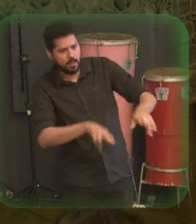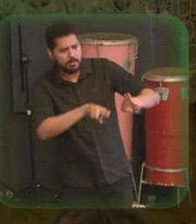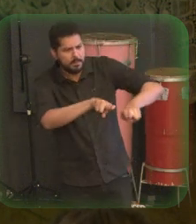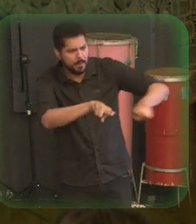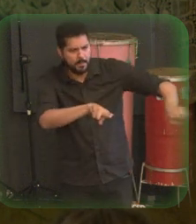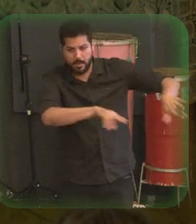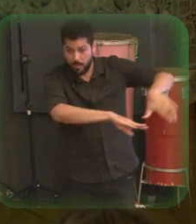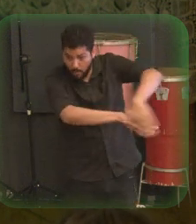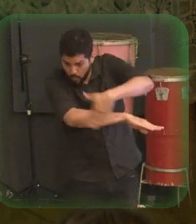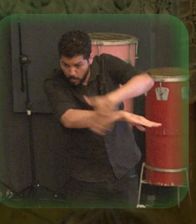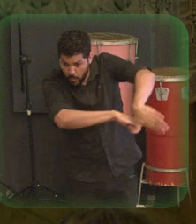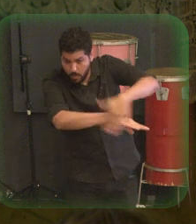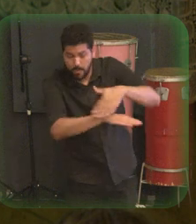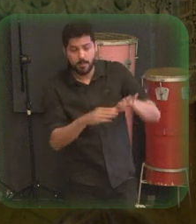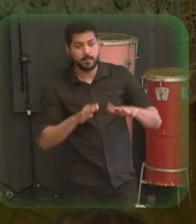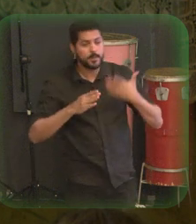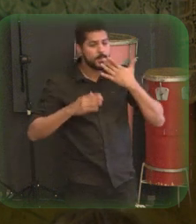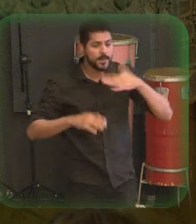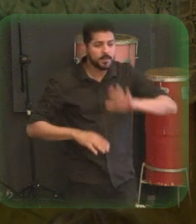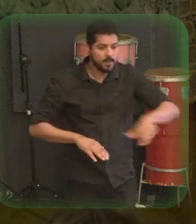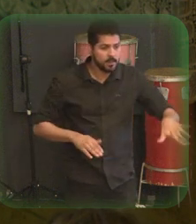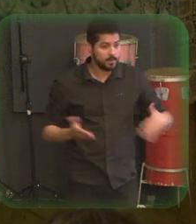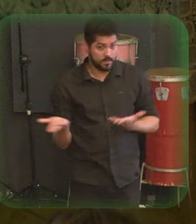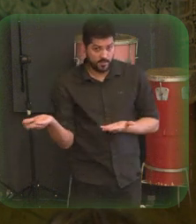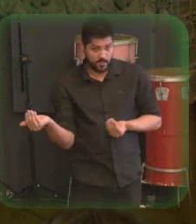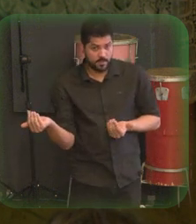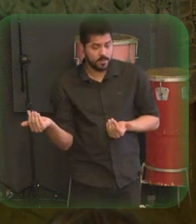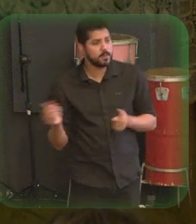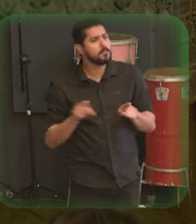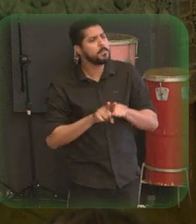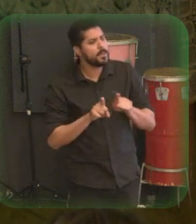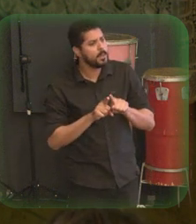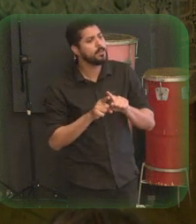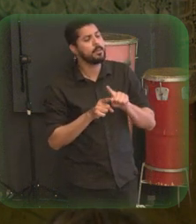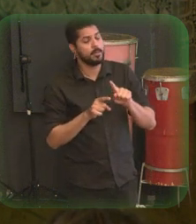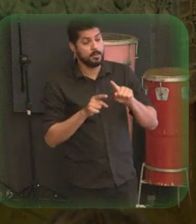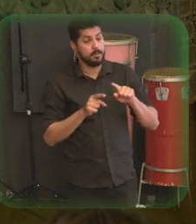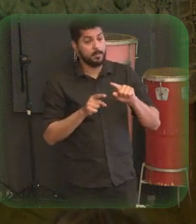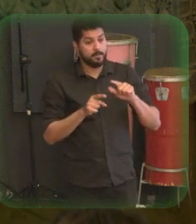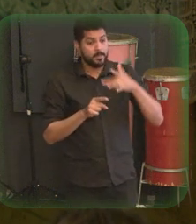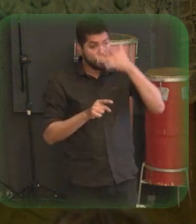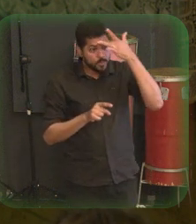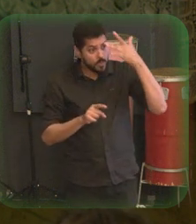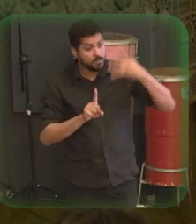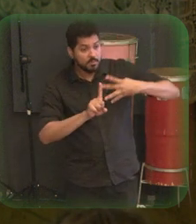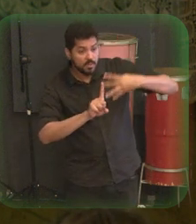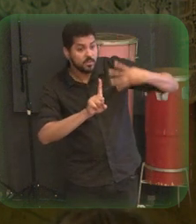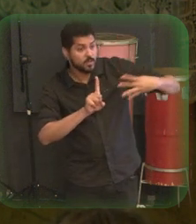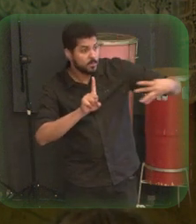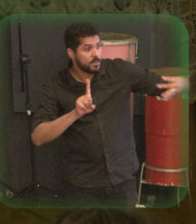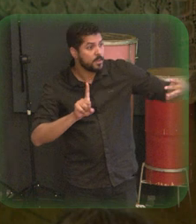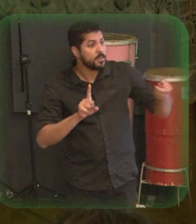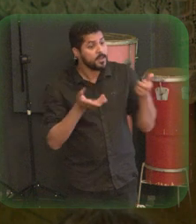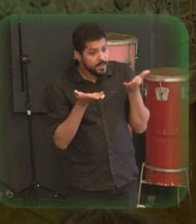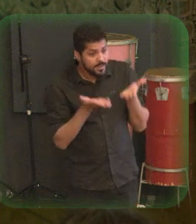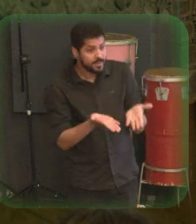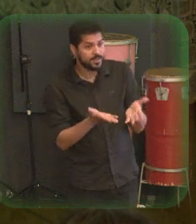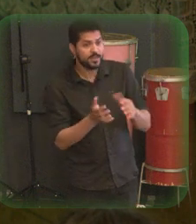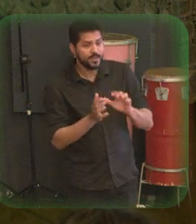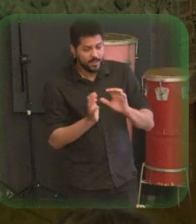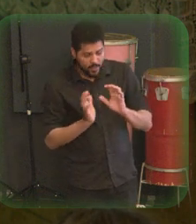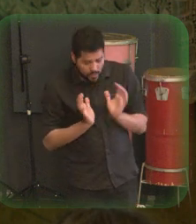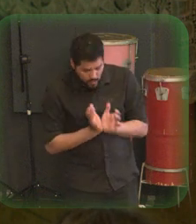criança e adolescente, e também pessoas LGBTQIA+. Então vejam, esses são os